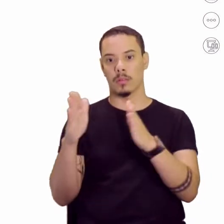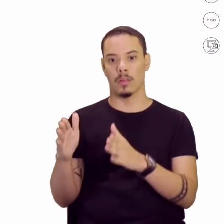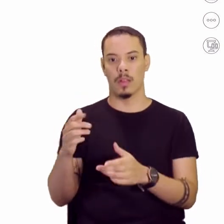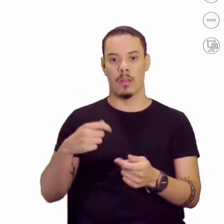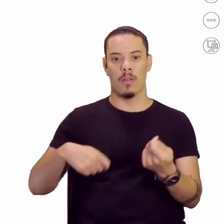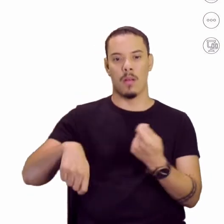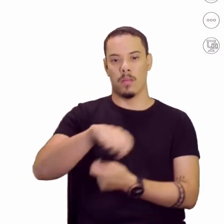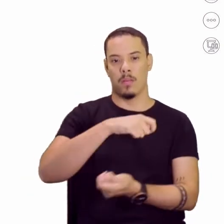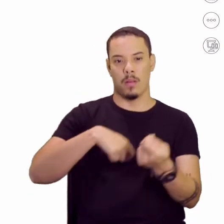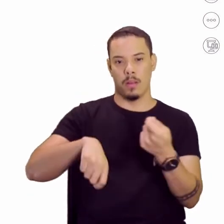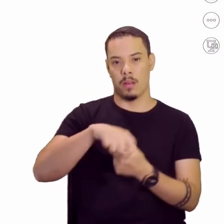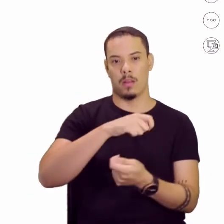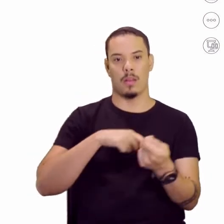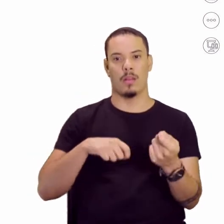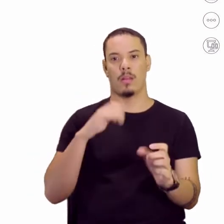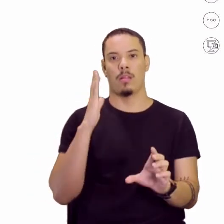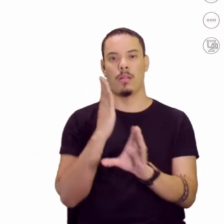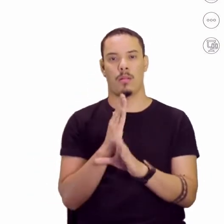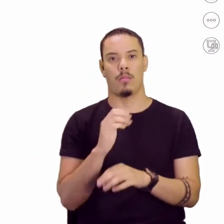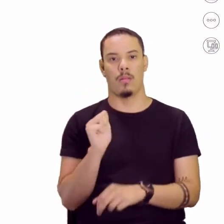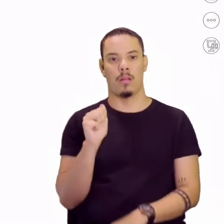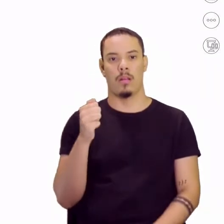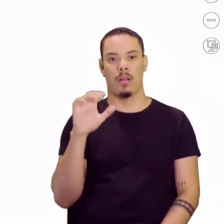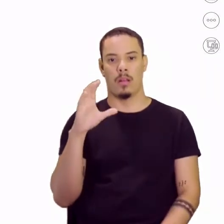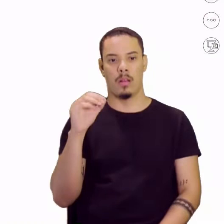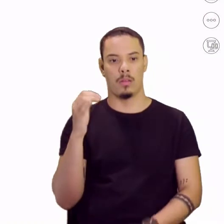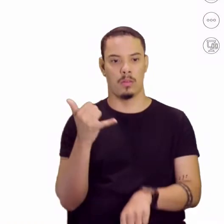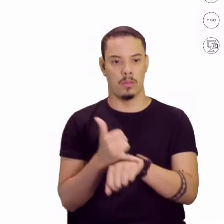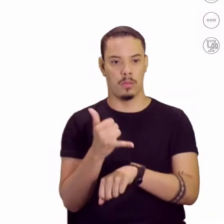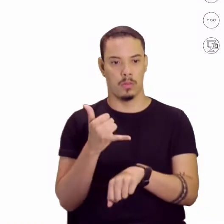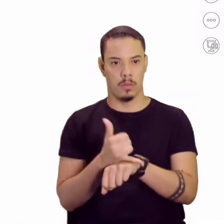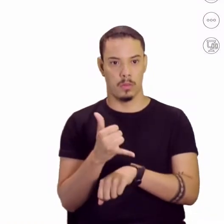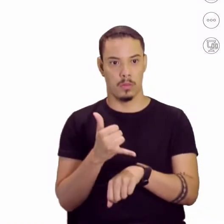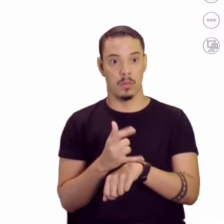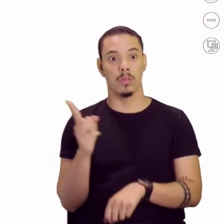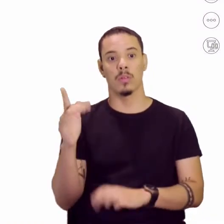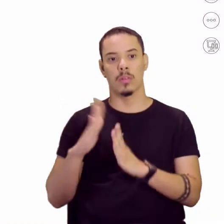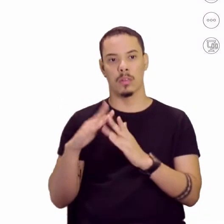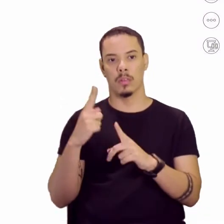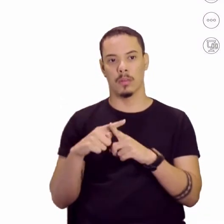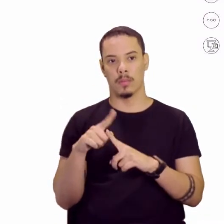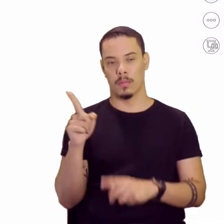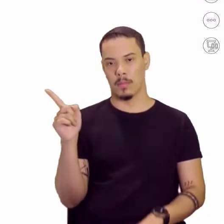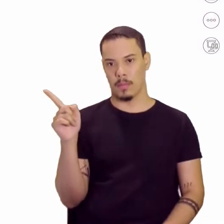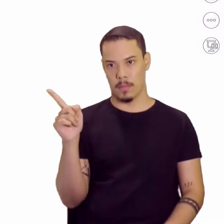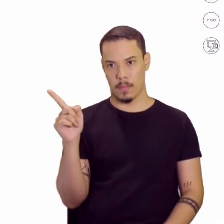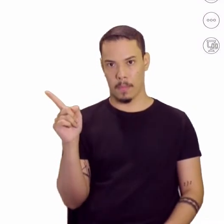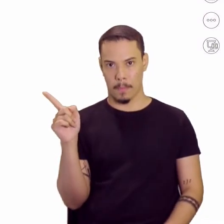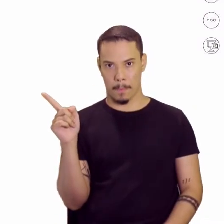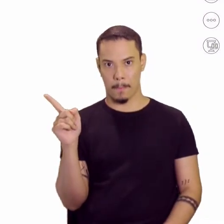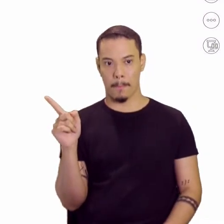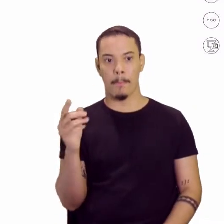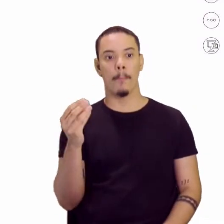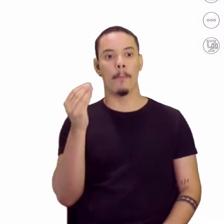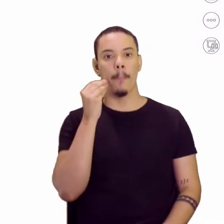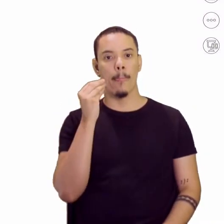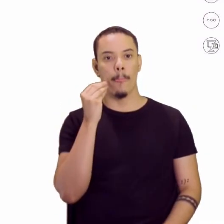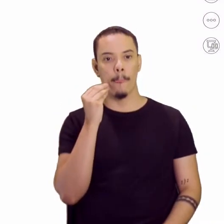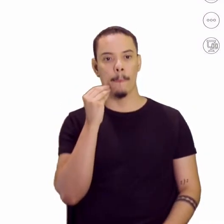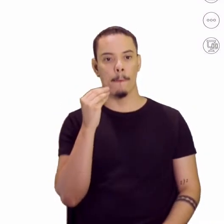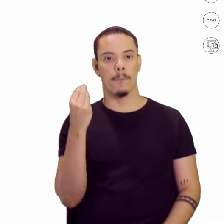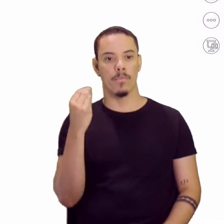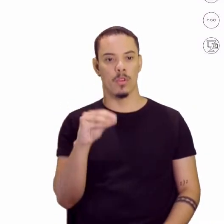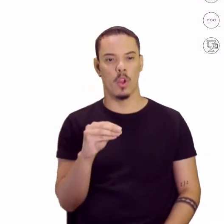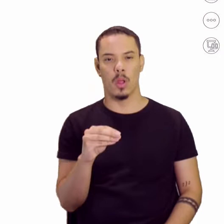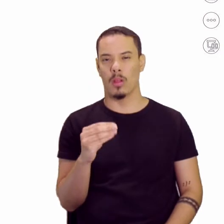amarrada por cabo de aço, já teve muitas maneiras de colocar, ali a igreja aparece ali, eles tentaram